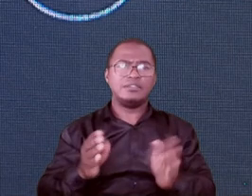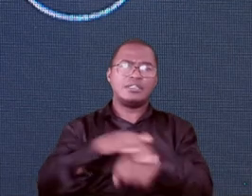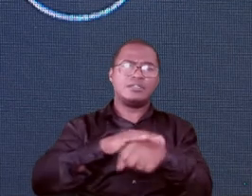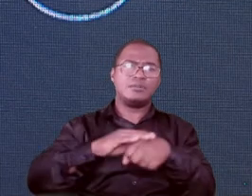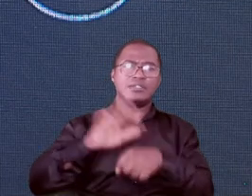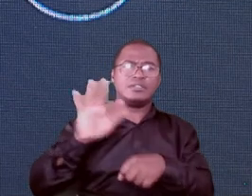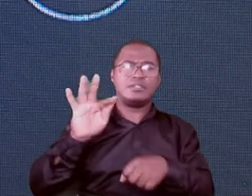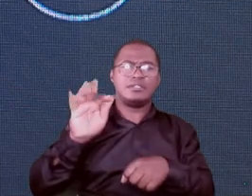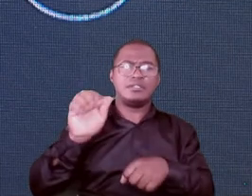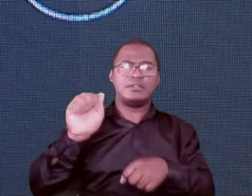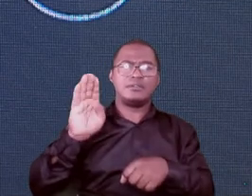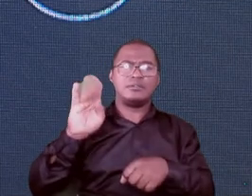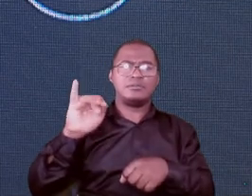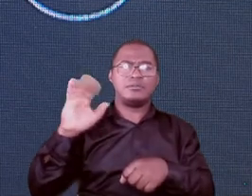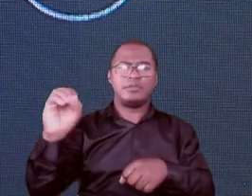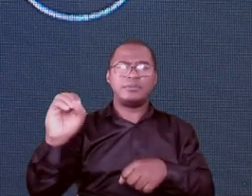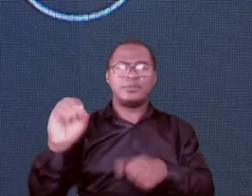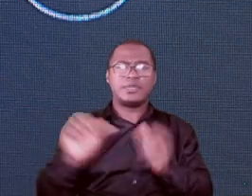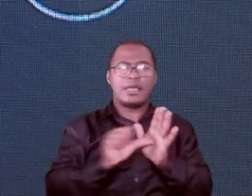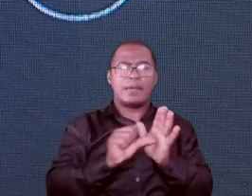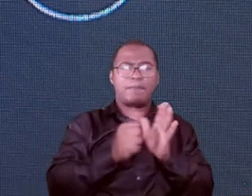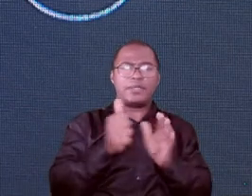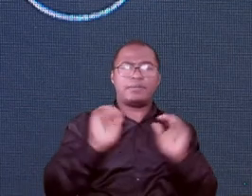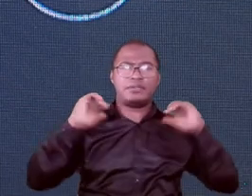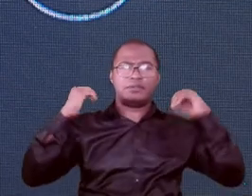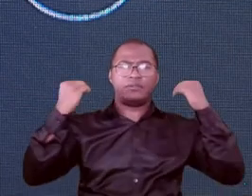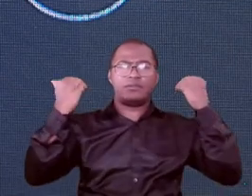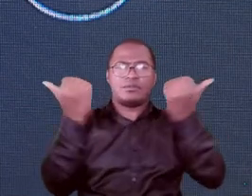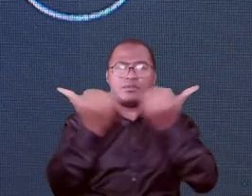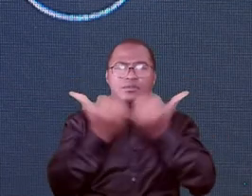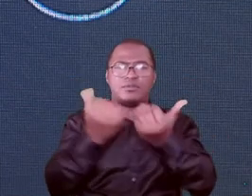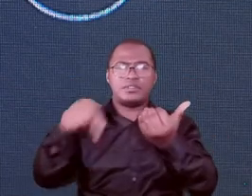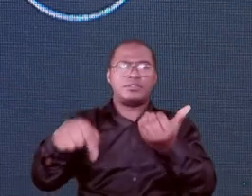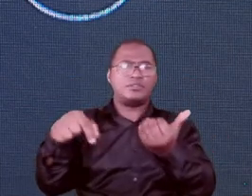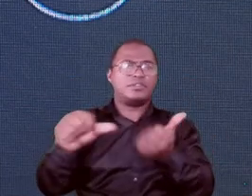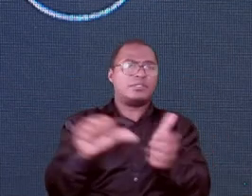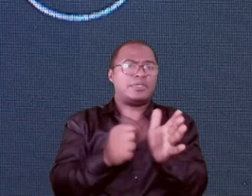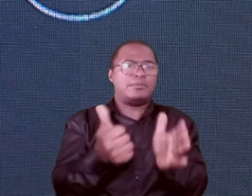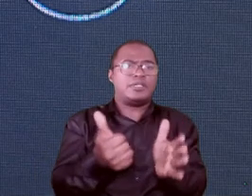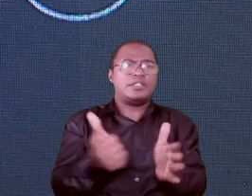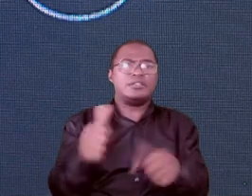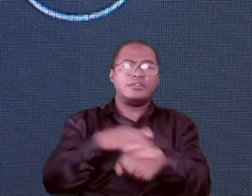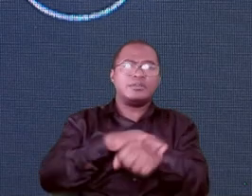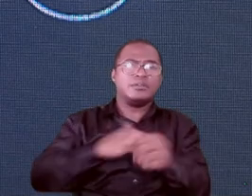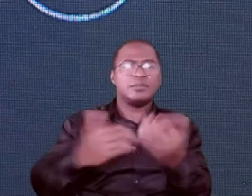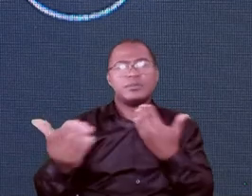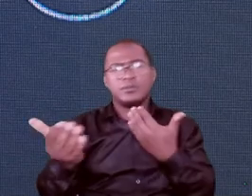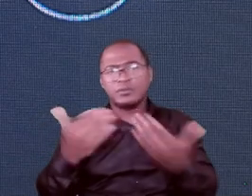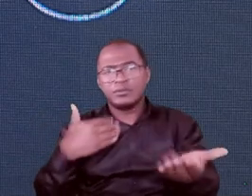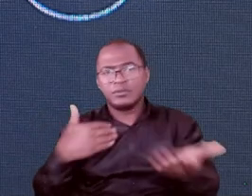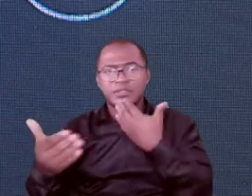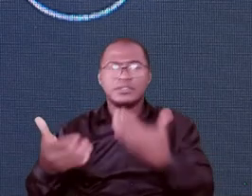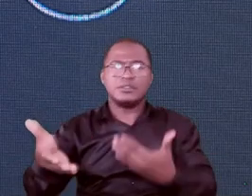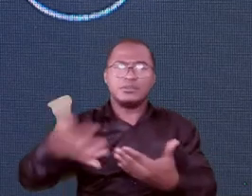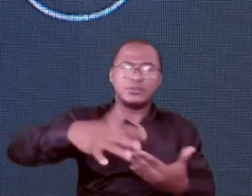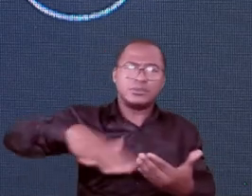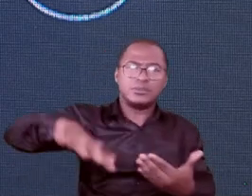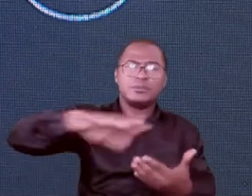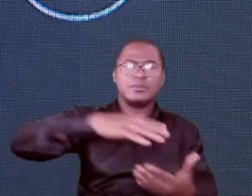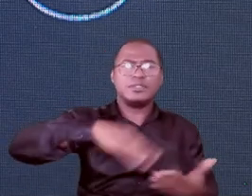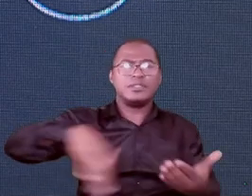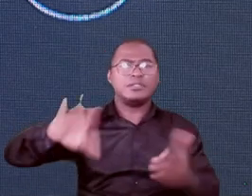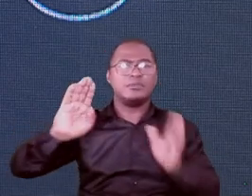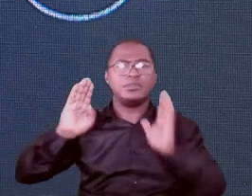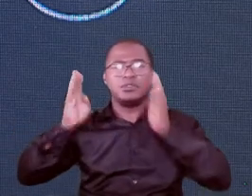primeira conferência que eu tô vindo é esse ano Começando a conversar de volta com o mercado porque a gente tá totalmente focado nos